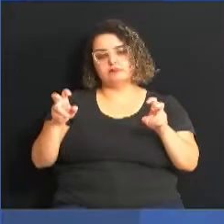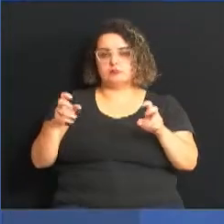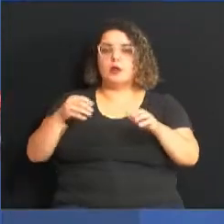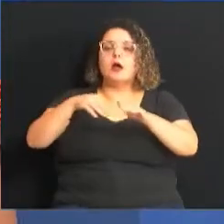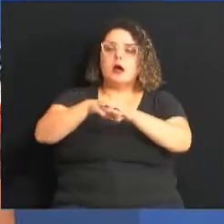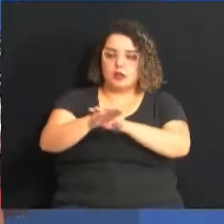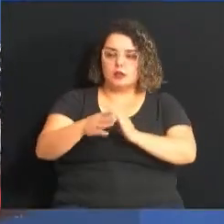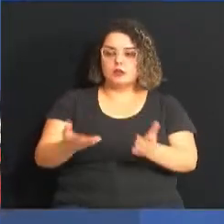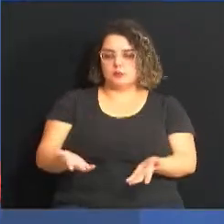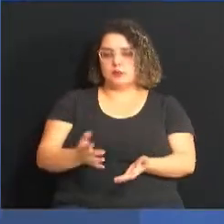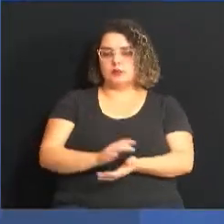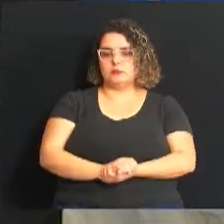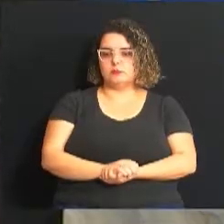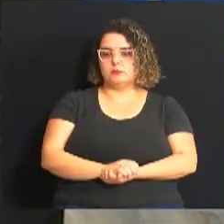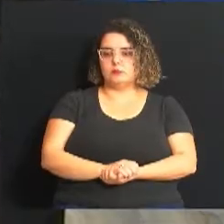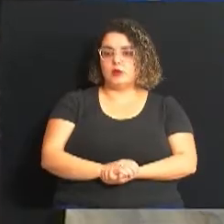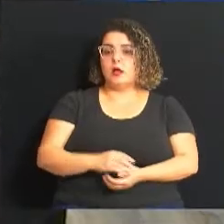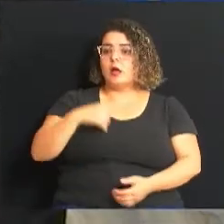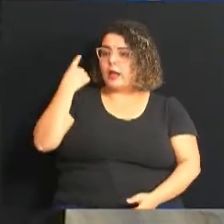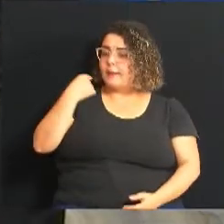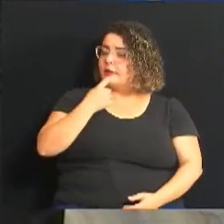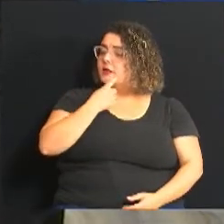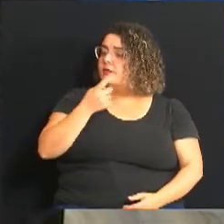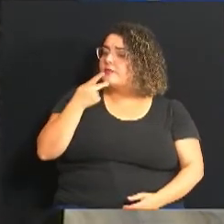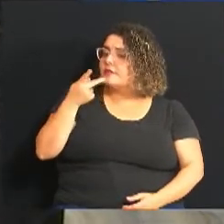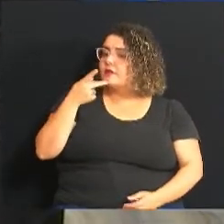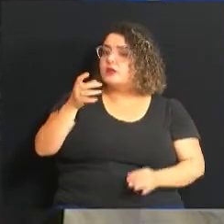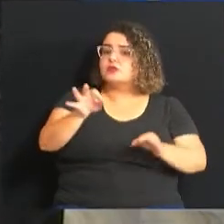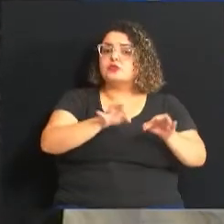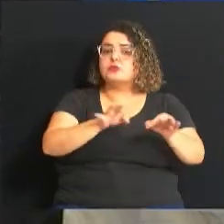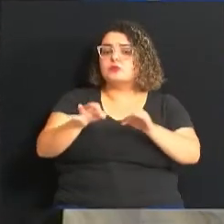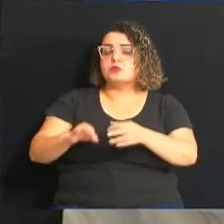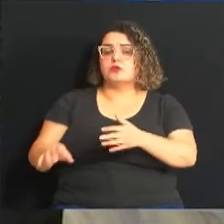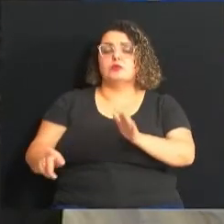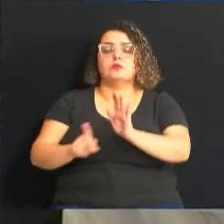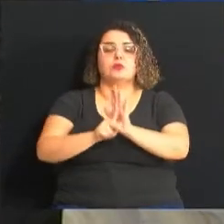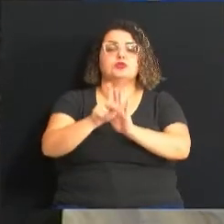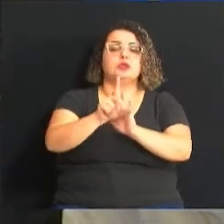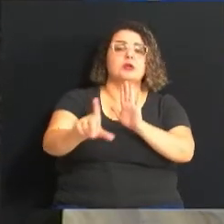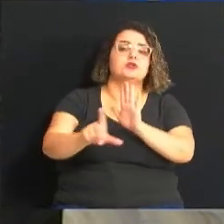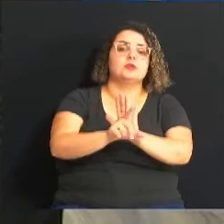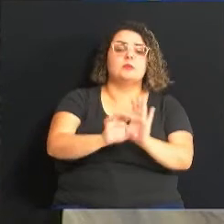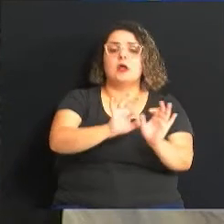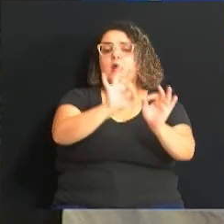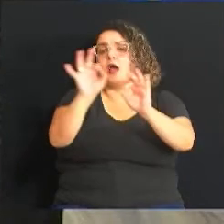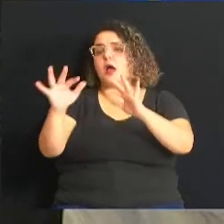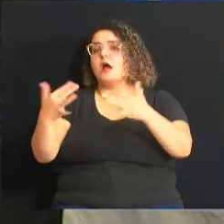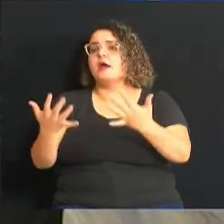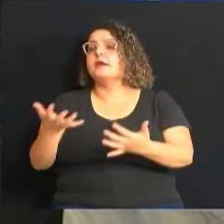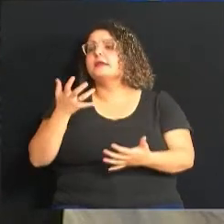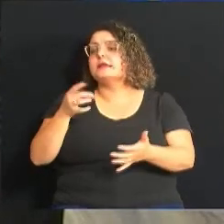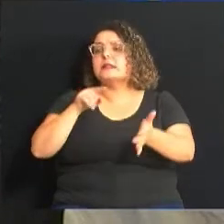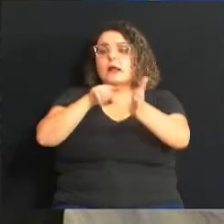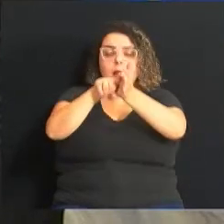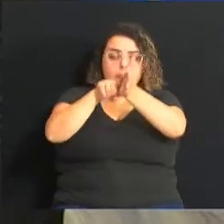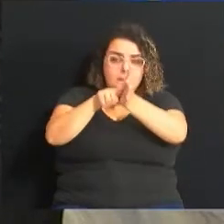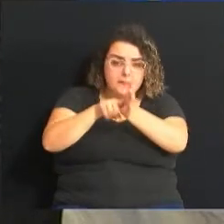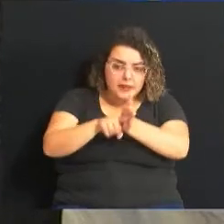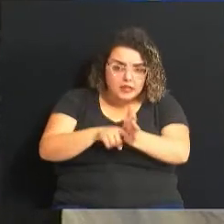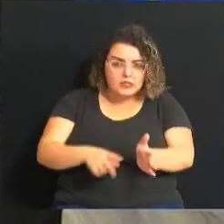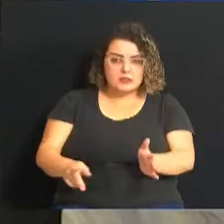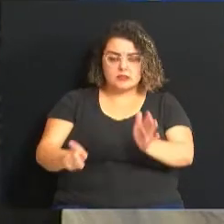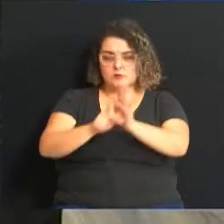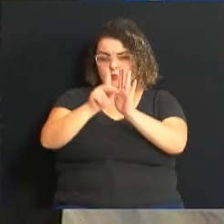arquivada. Mirna Abreu, vamos falar um pouquinho agora sobre projeto de lei. Para quem está nos acompanhando, quiser pesquisar algum projeto de lei,